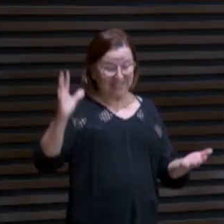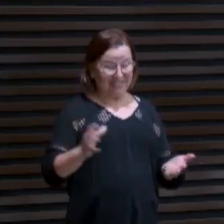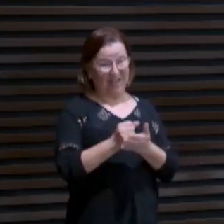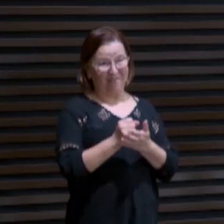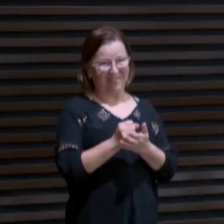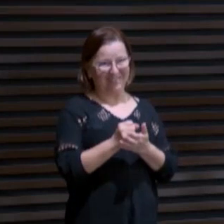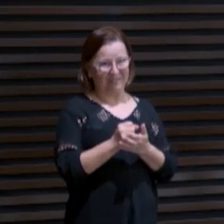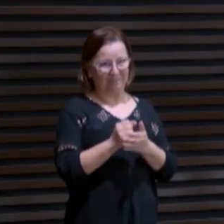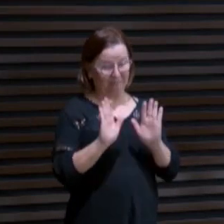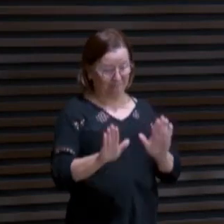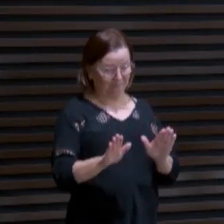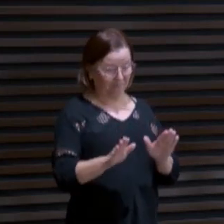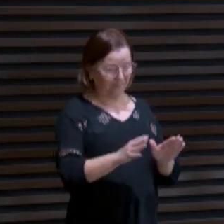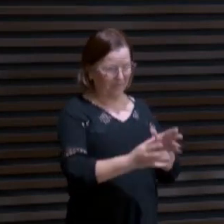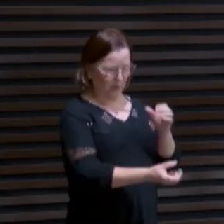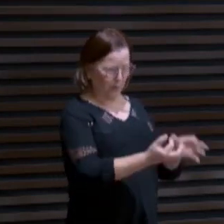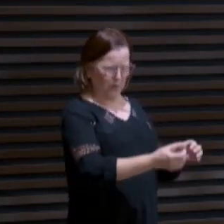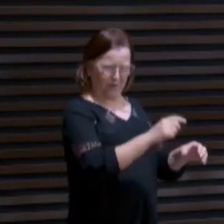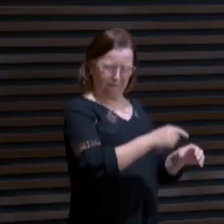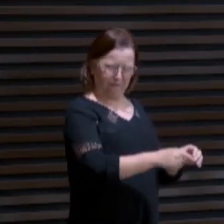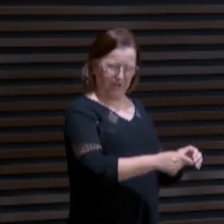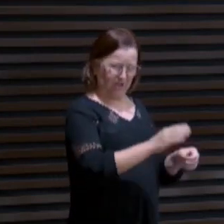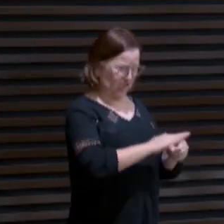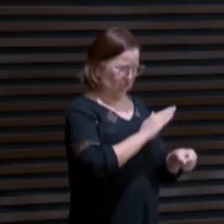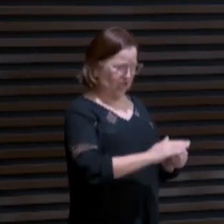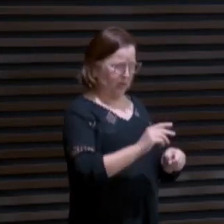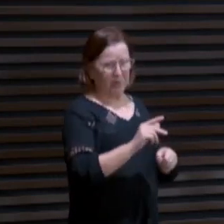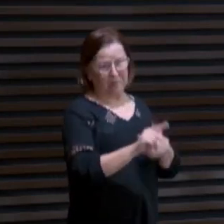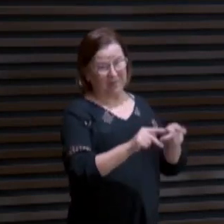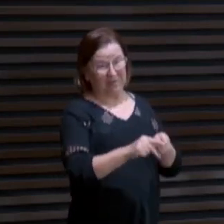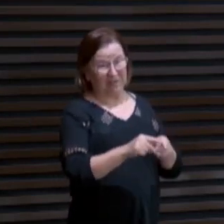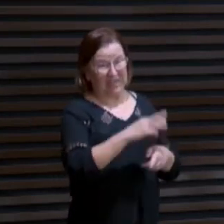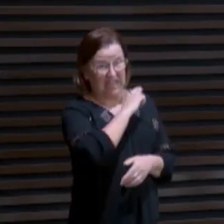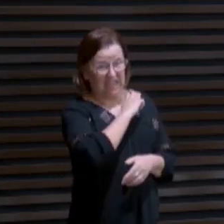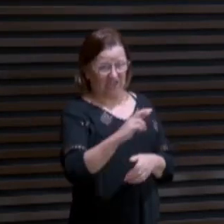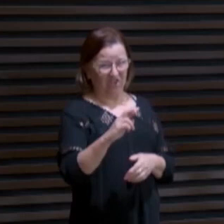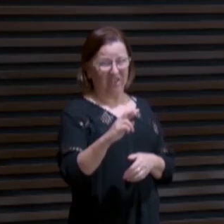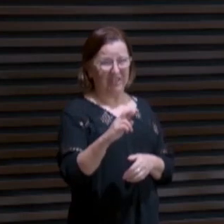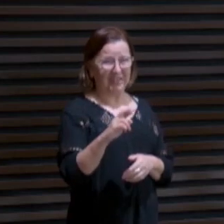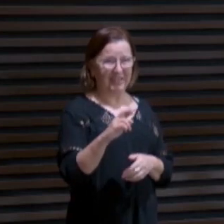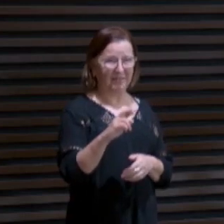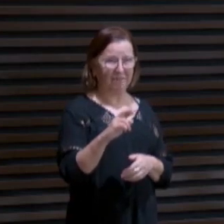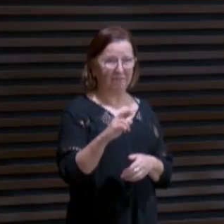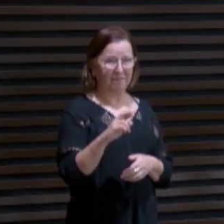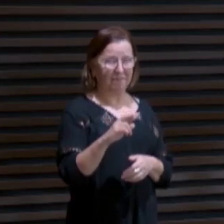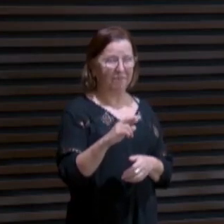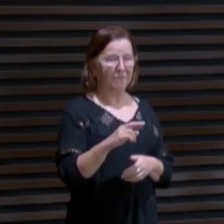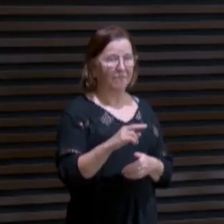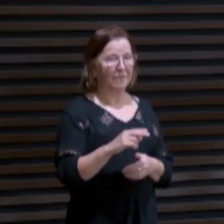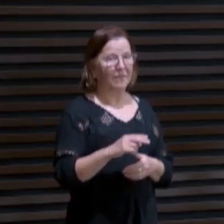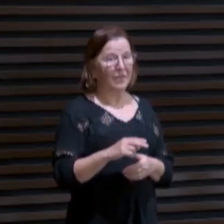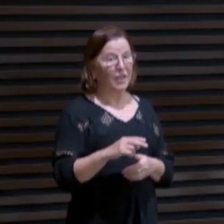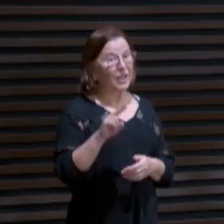O inferno está abarrotado de pessoas religiosas dignas e morais que